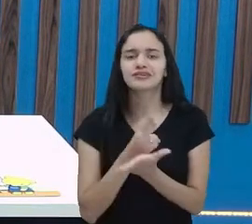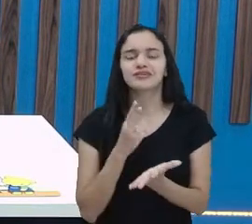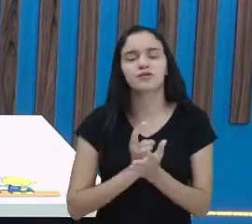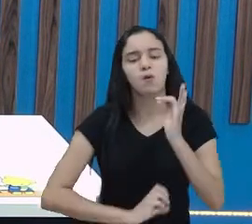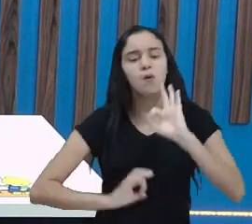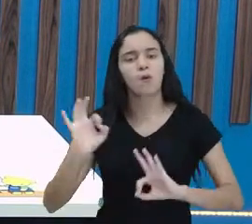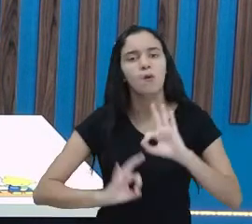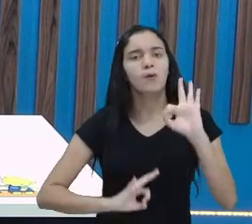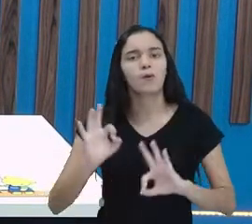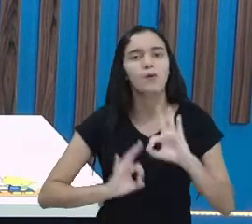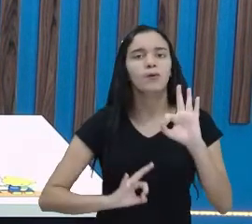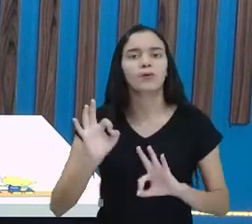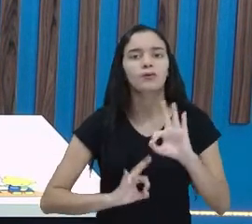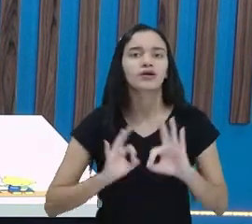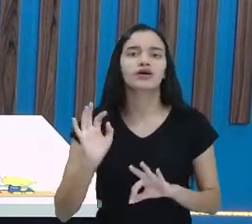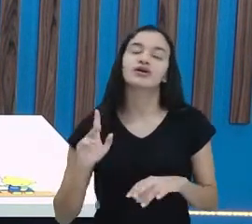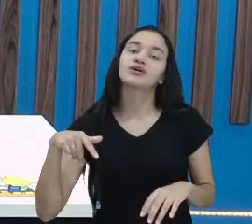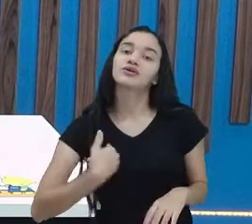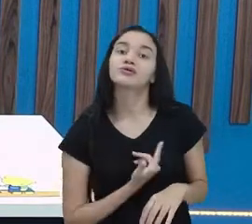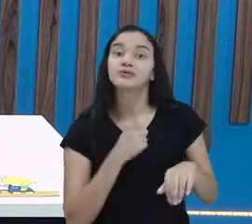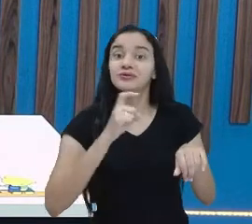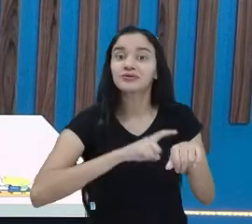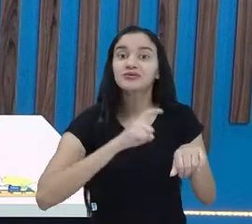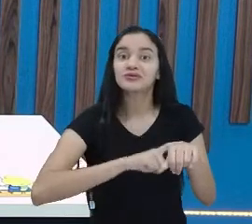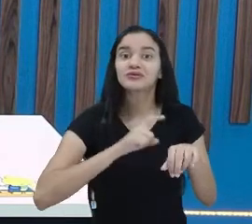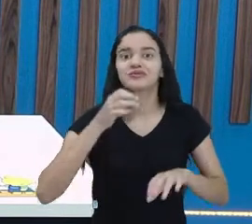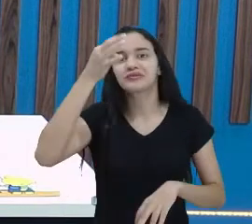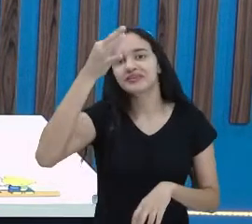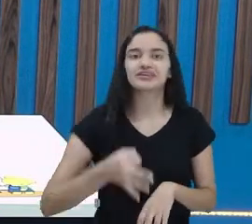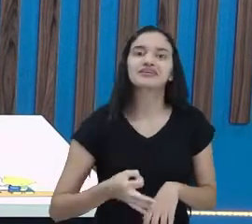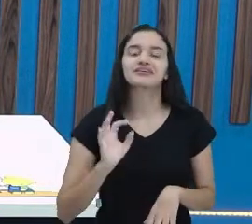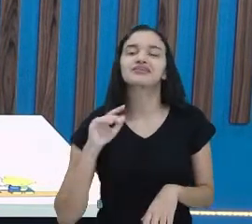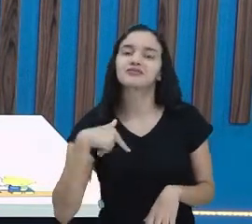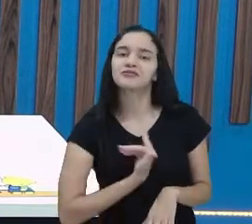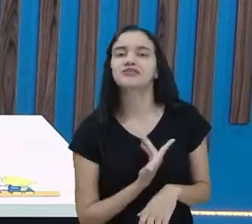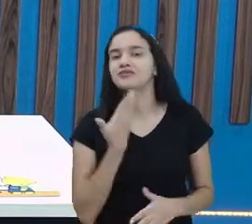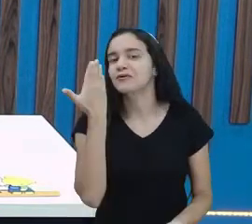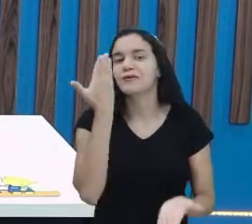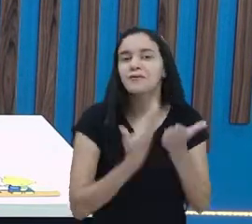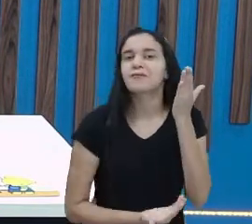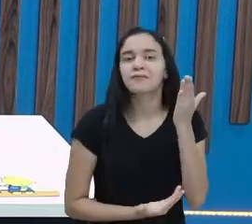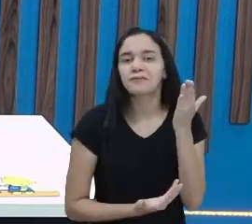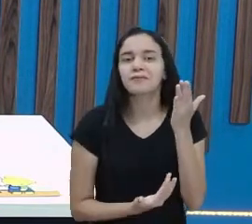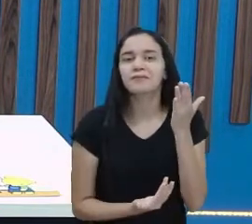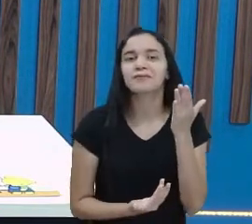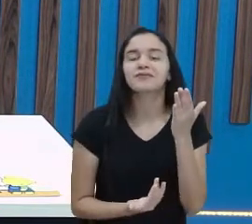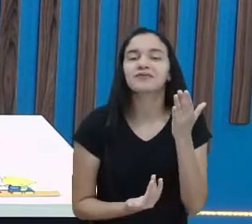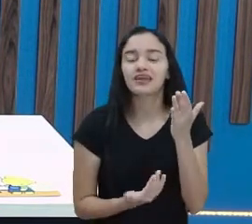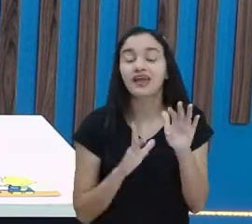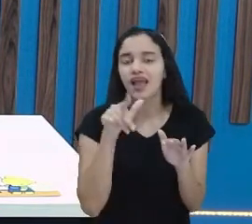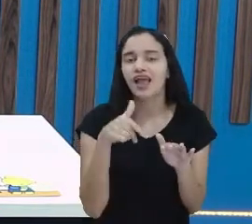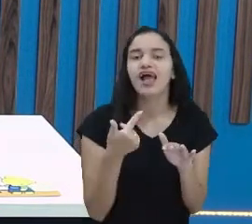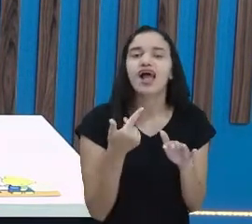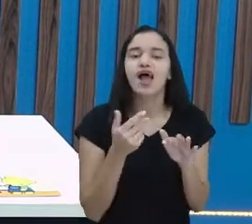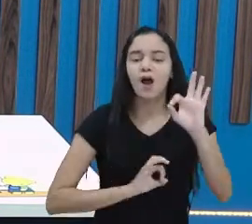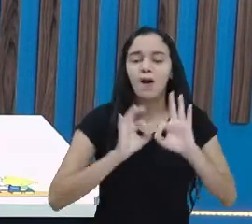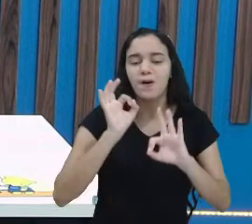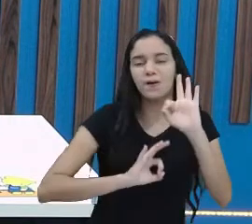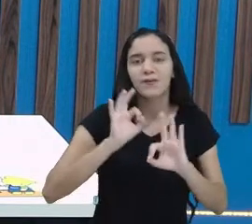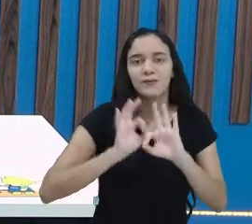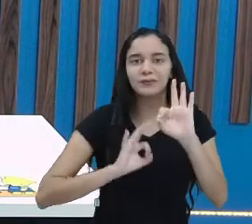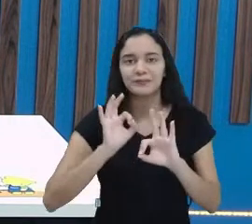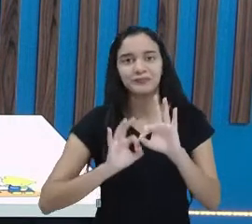bem organizada para poder o nosso tempo ficar todo certinho e a gente não perder tempo sem, né, deixar a rotina